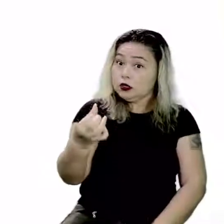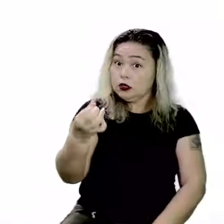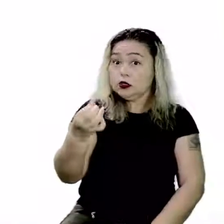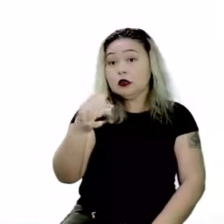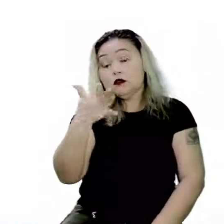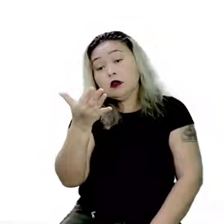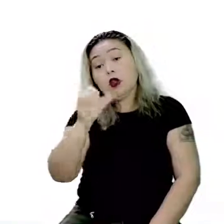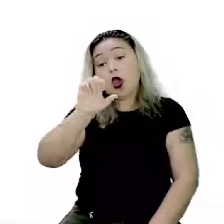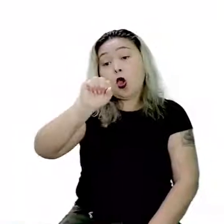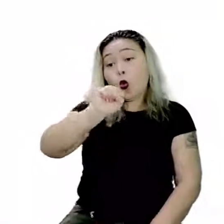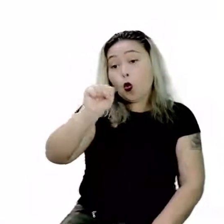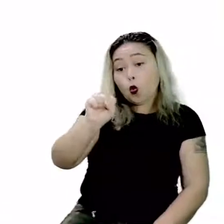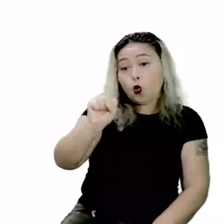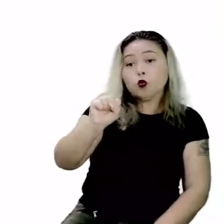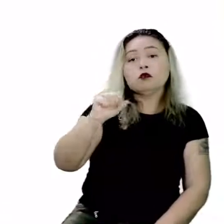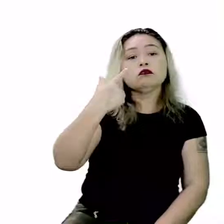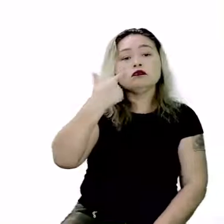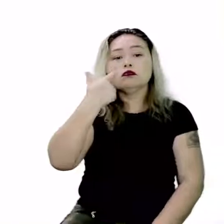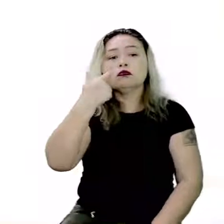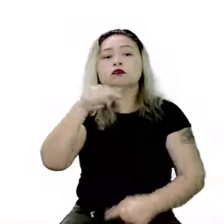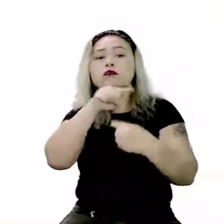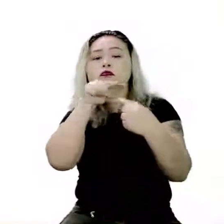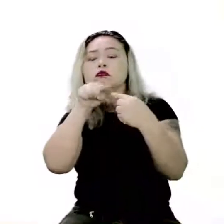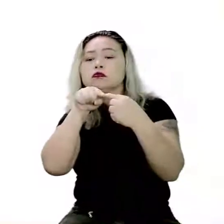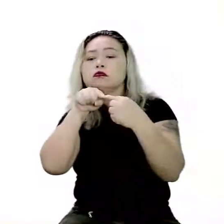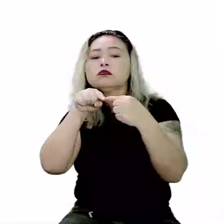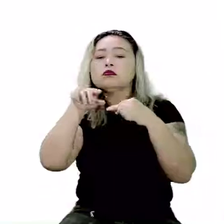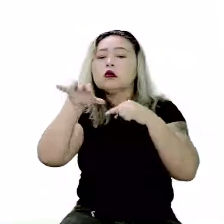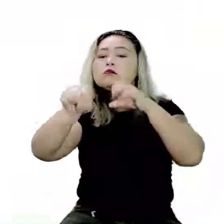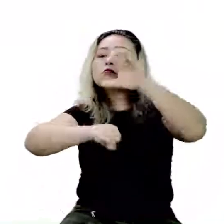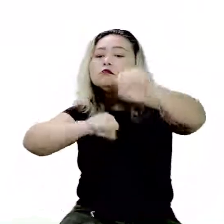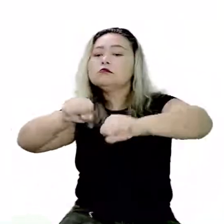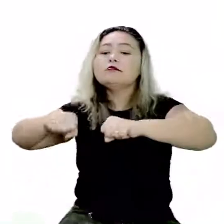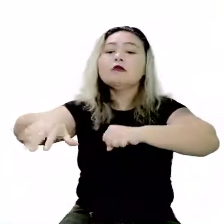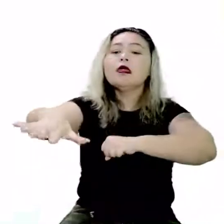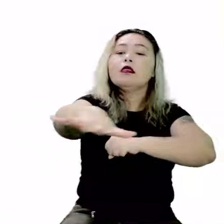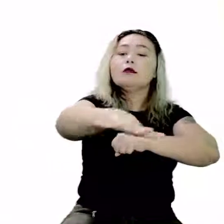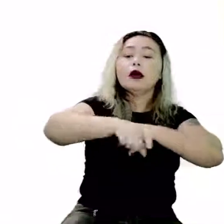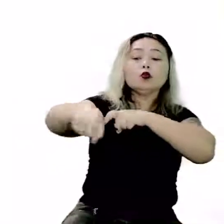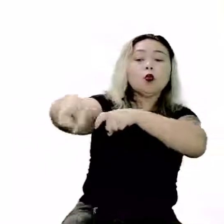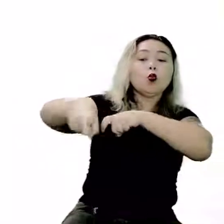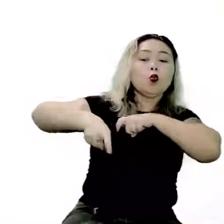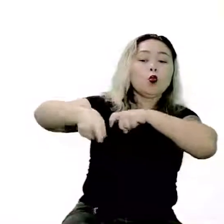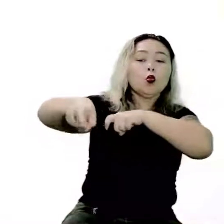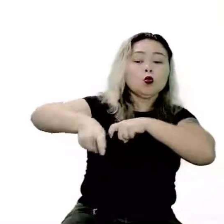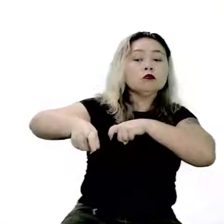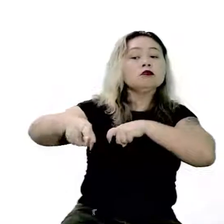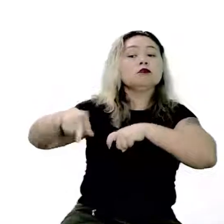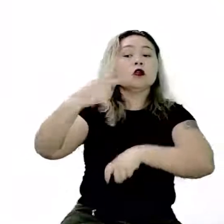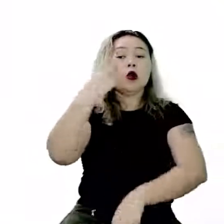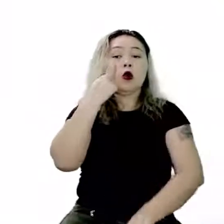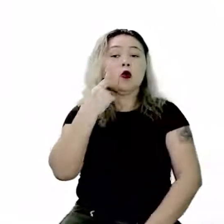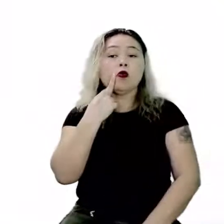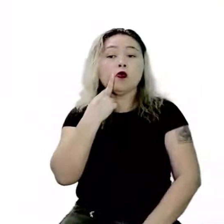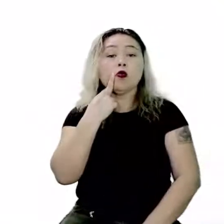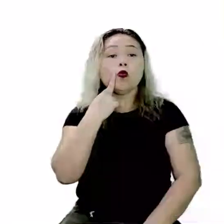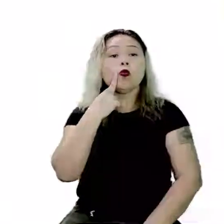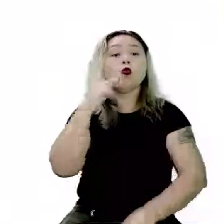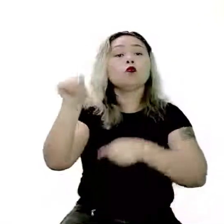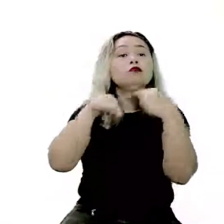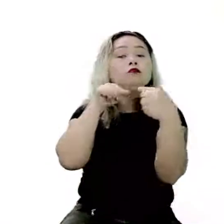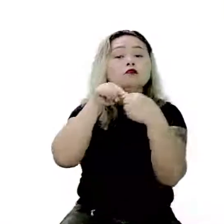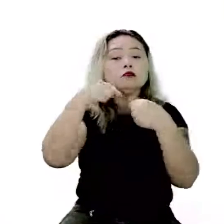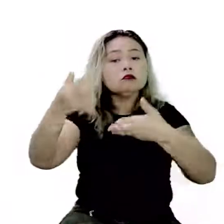visando a ocupação do espaço rural de Rondônia, de forma a promover o